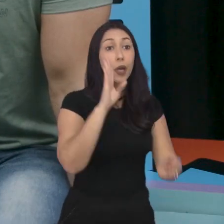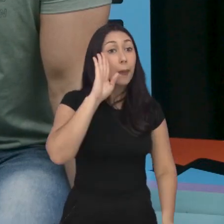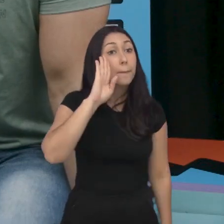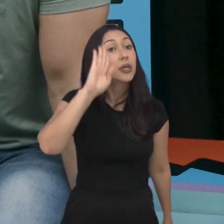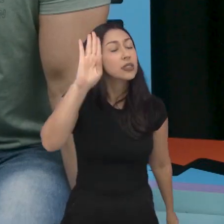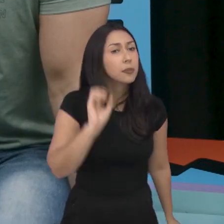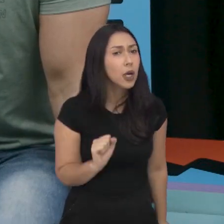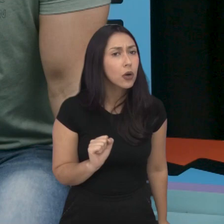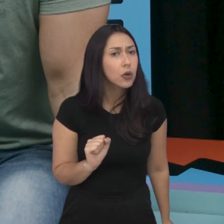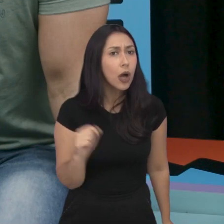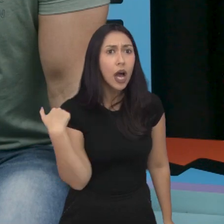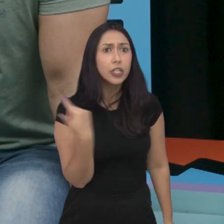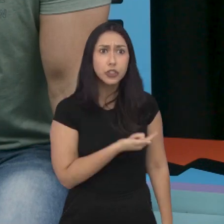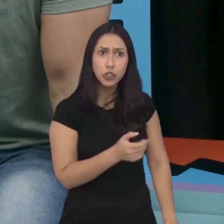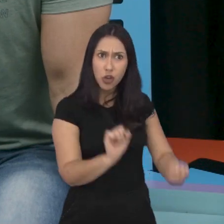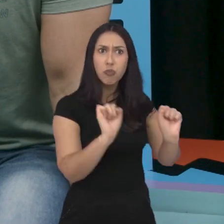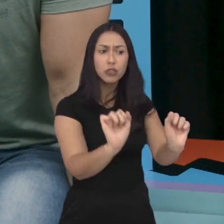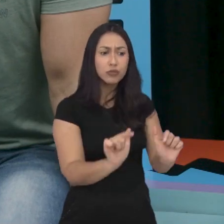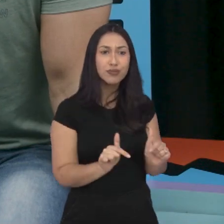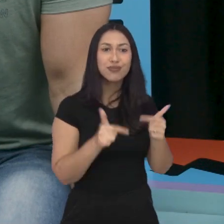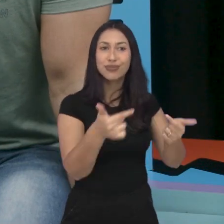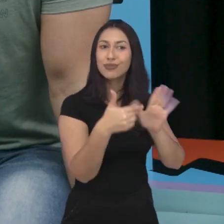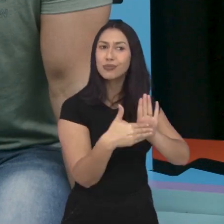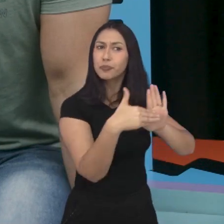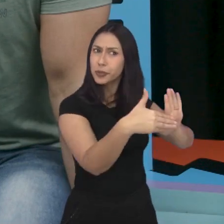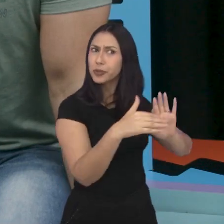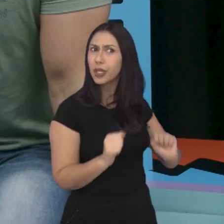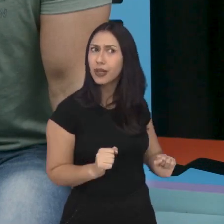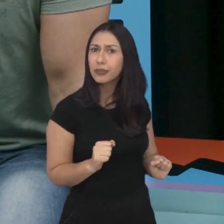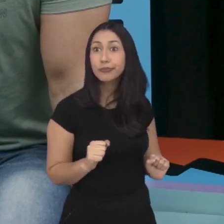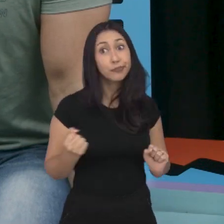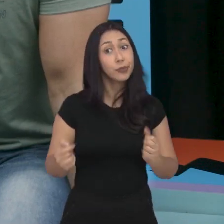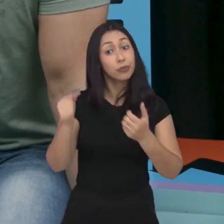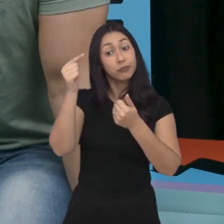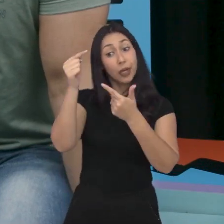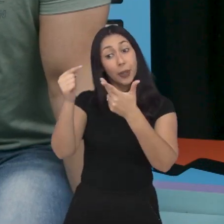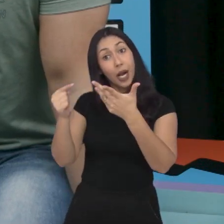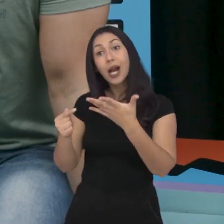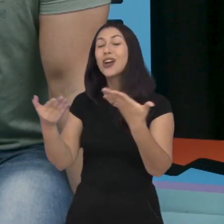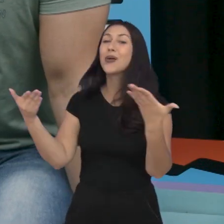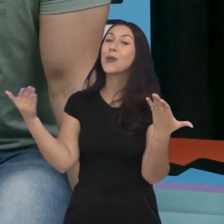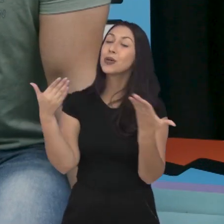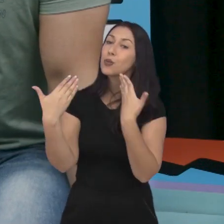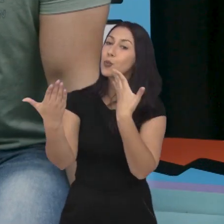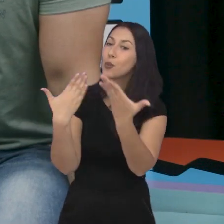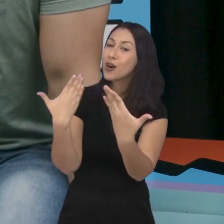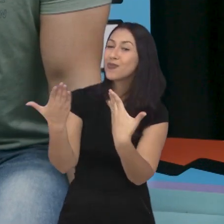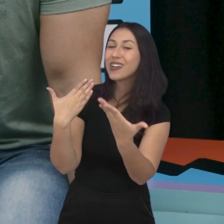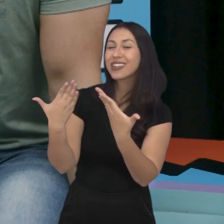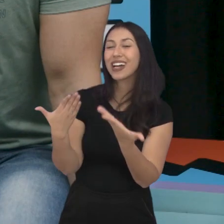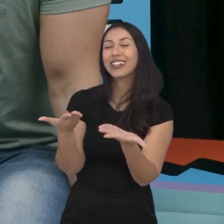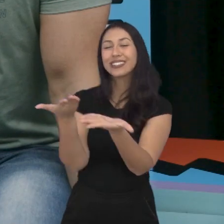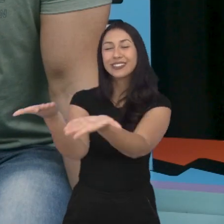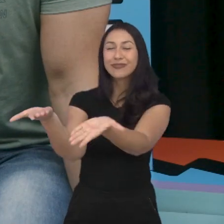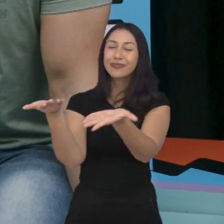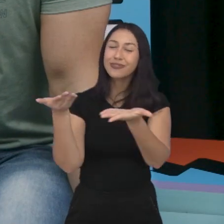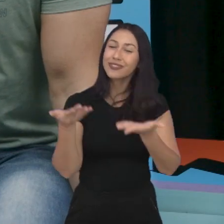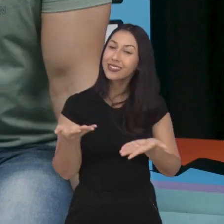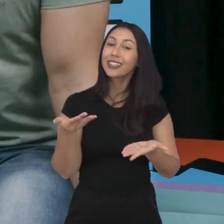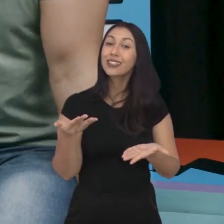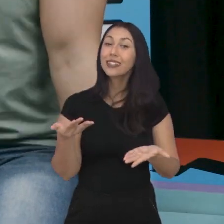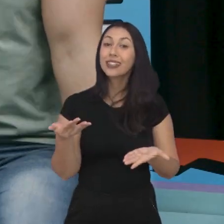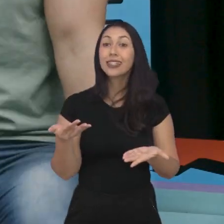E o principal, tem alguma coisa que a gente possa fazer para ajudar? São alguns dos pontos que a gente vai debater hoje aqui com os